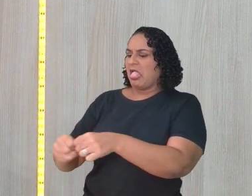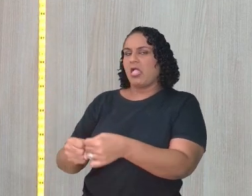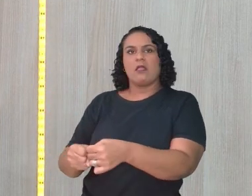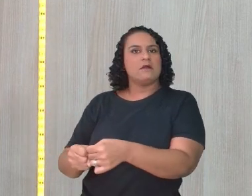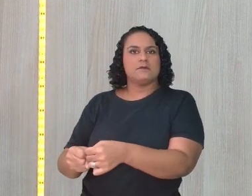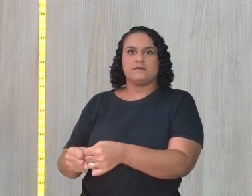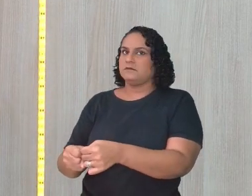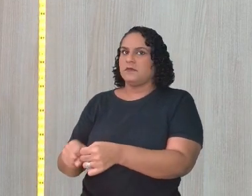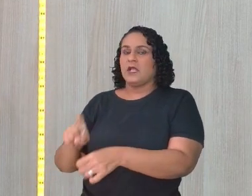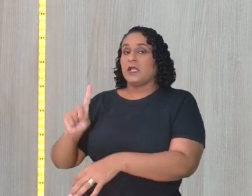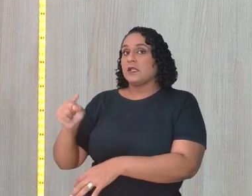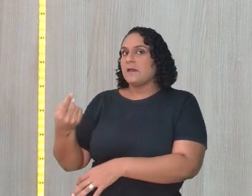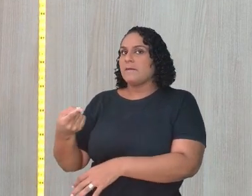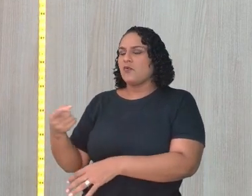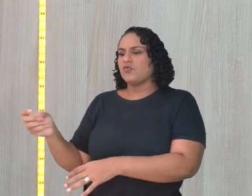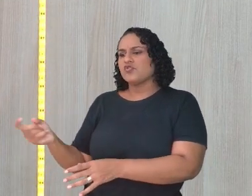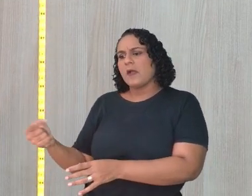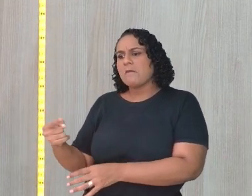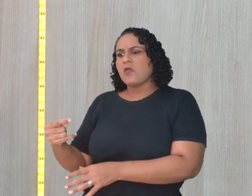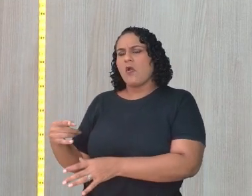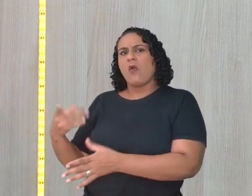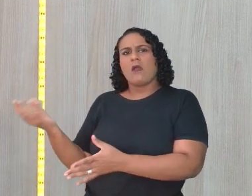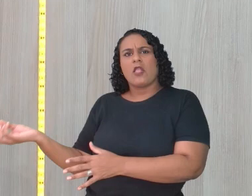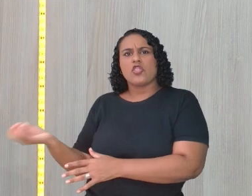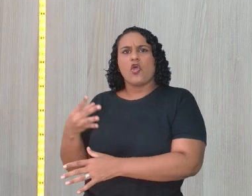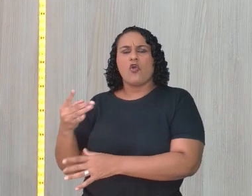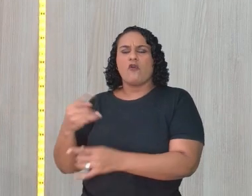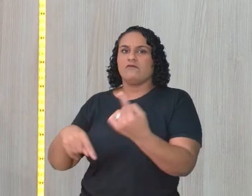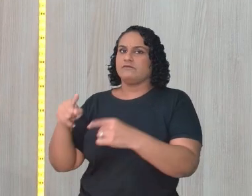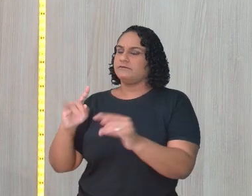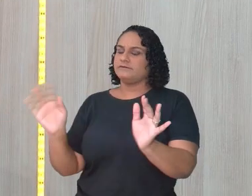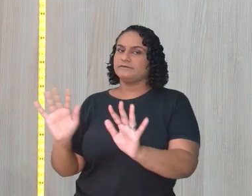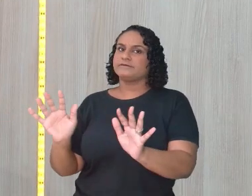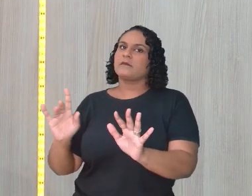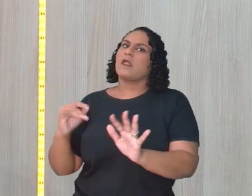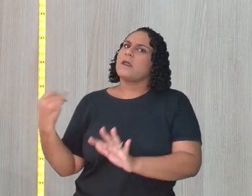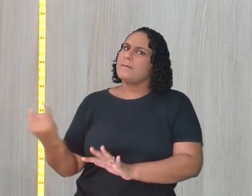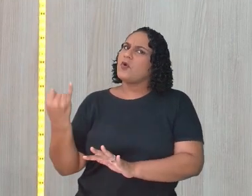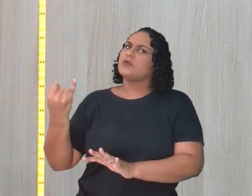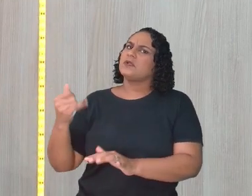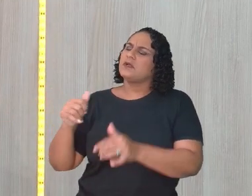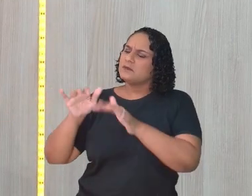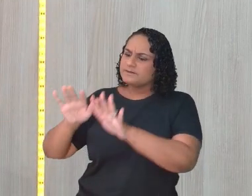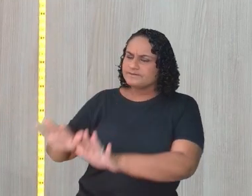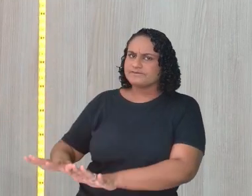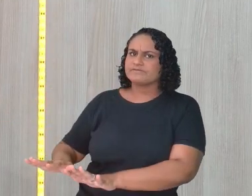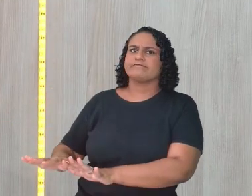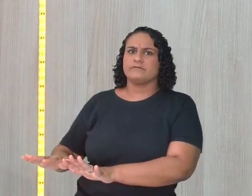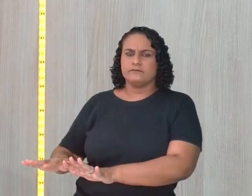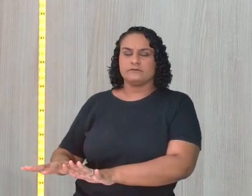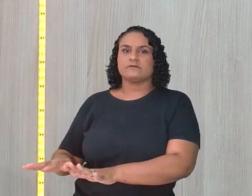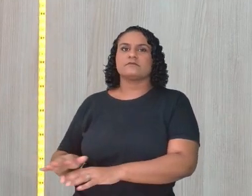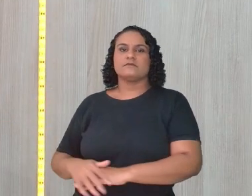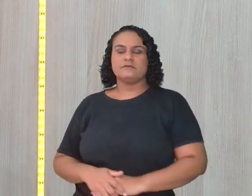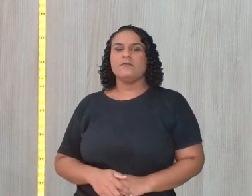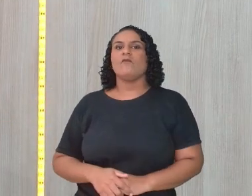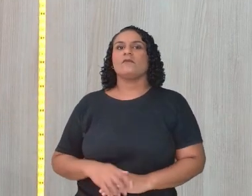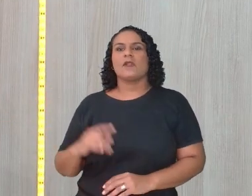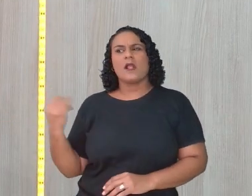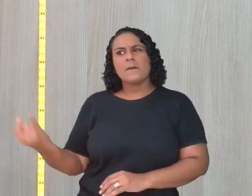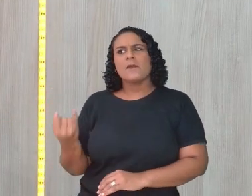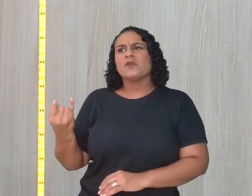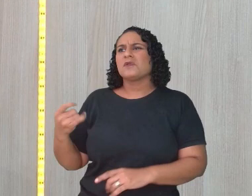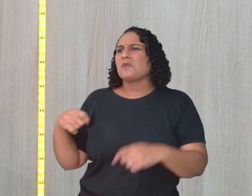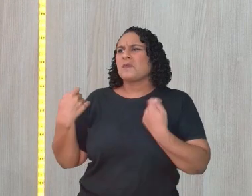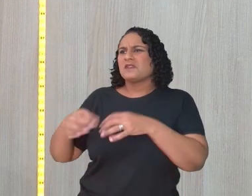partes, porque a professora disse, não, vamos deixar ela lá, ela é muito importante, como todos os outros seres, são muito importantes dentro de todo